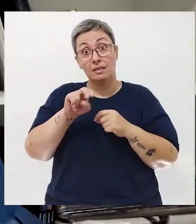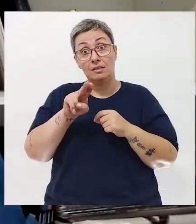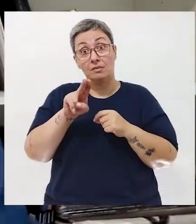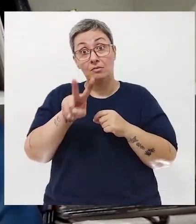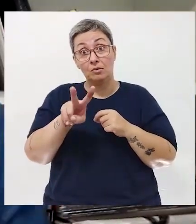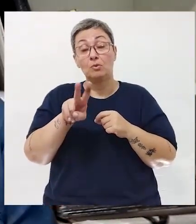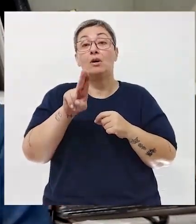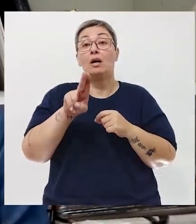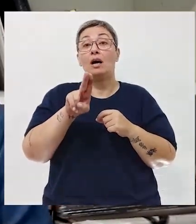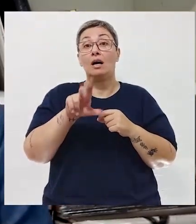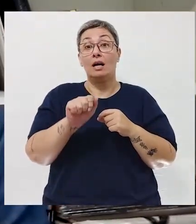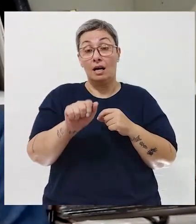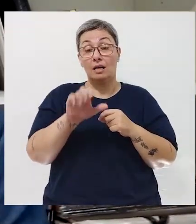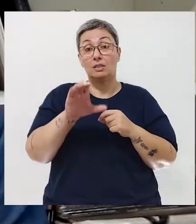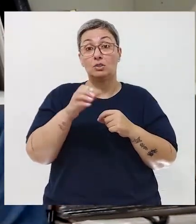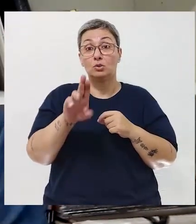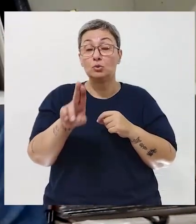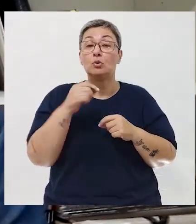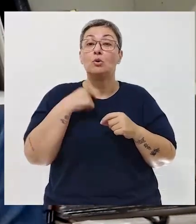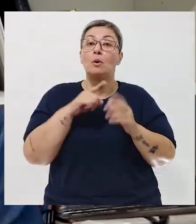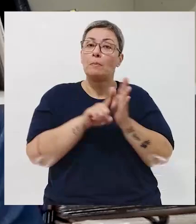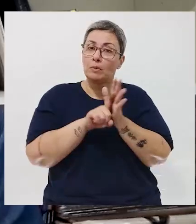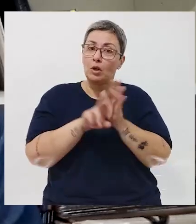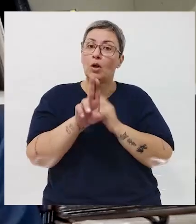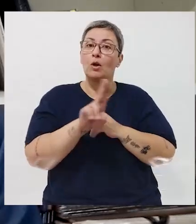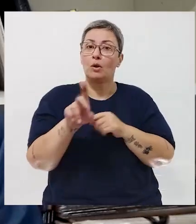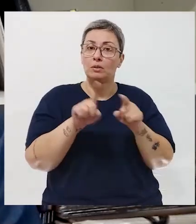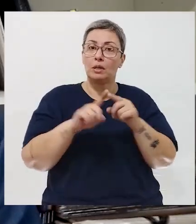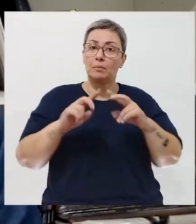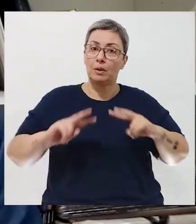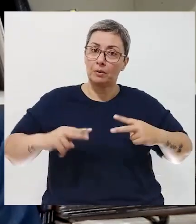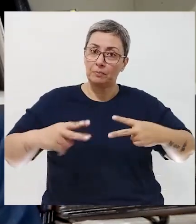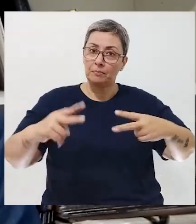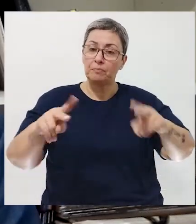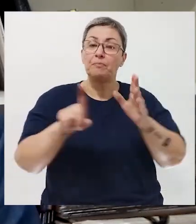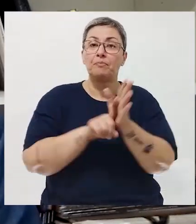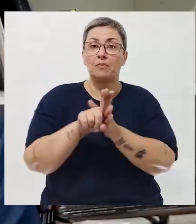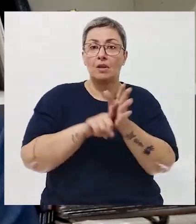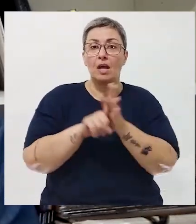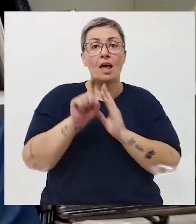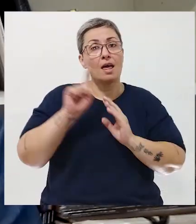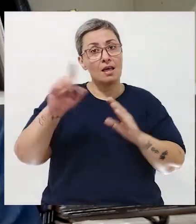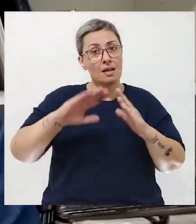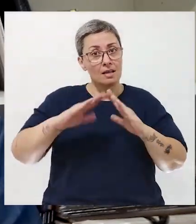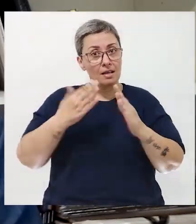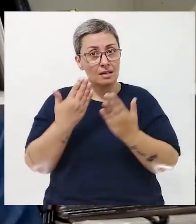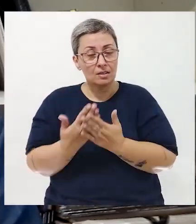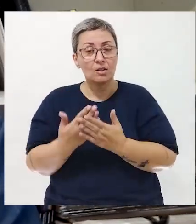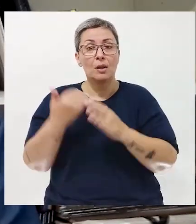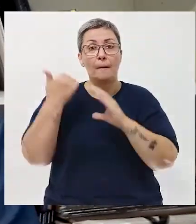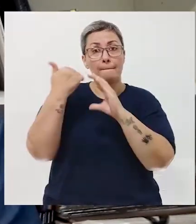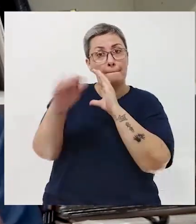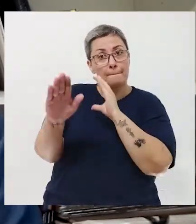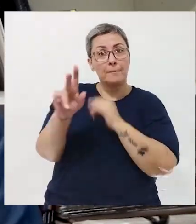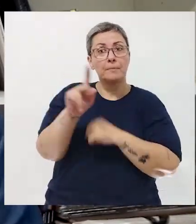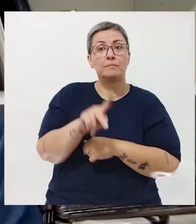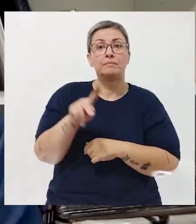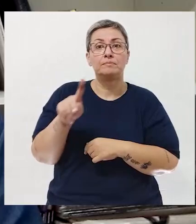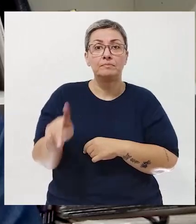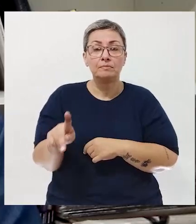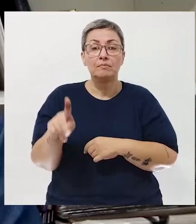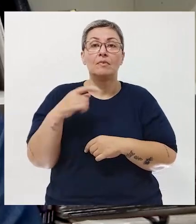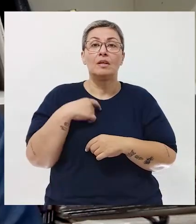Baquirivu-Guaçu. Pesquise esse nome também. Compartilhe a sua pesquisa lá na escola, mande para o